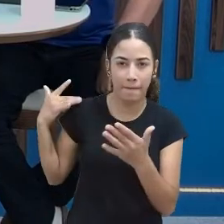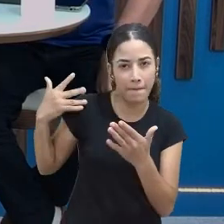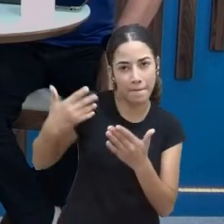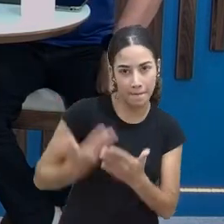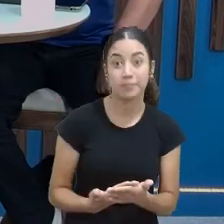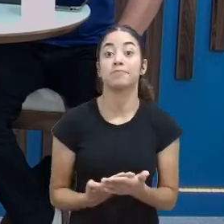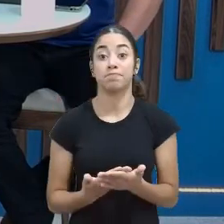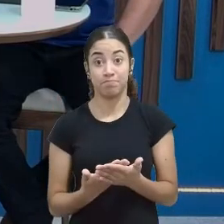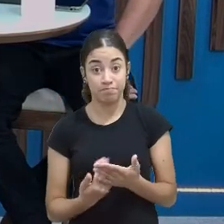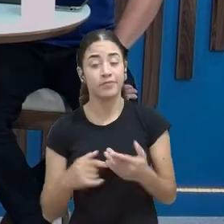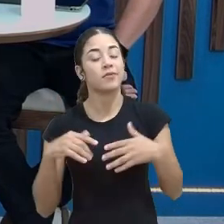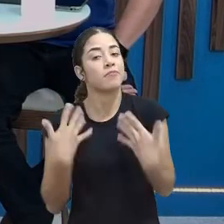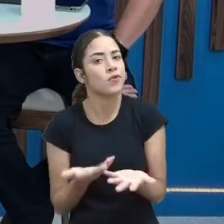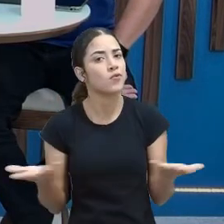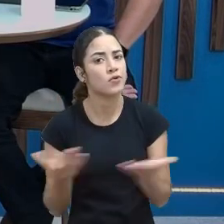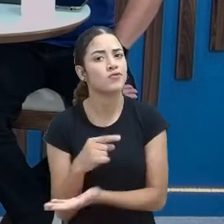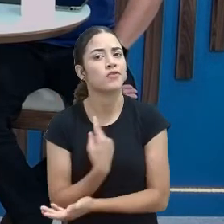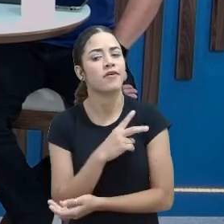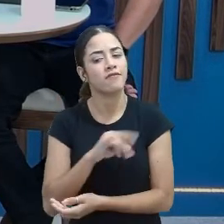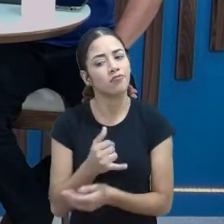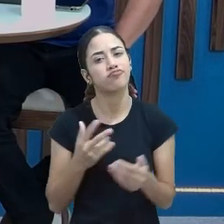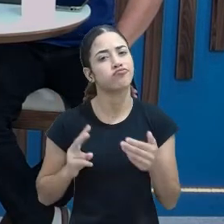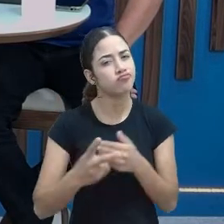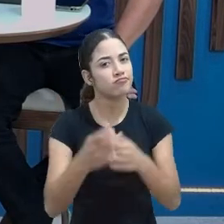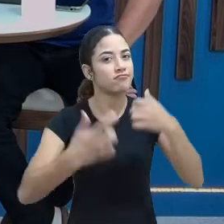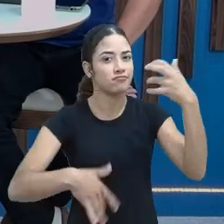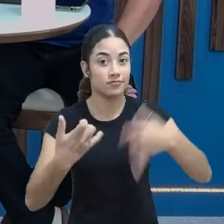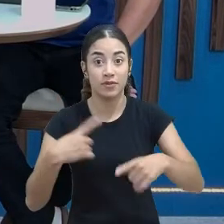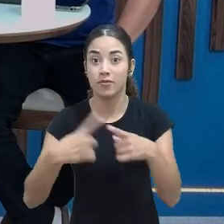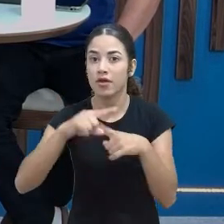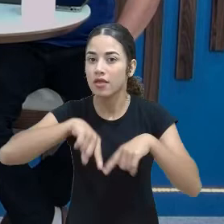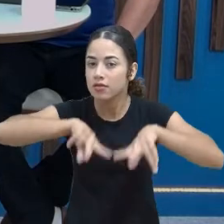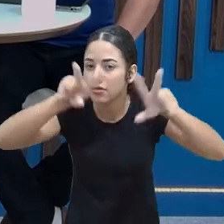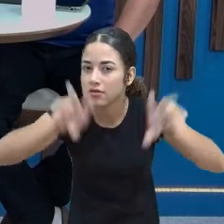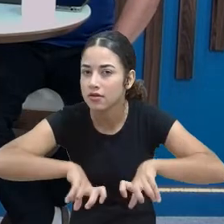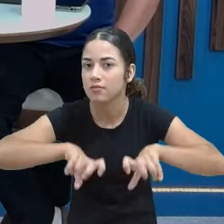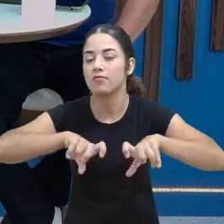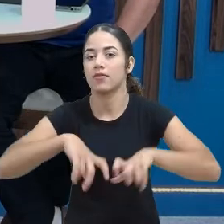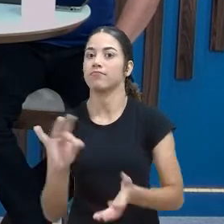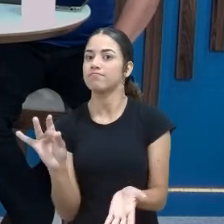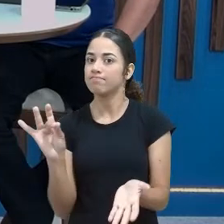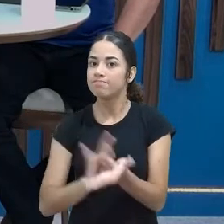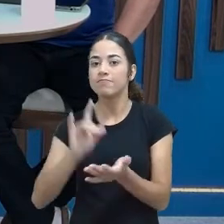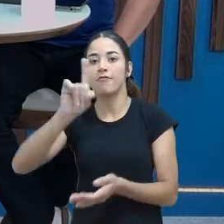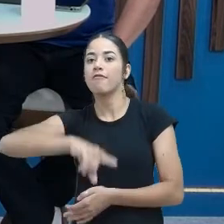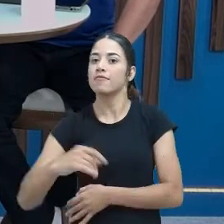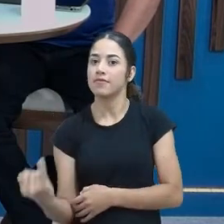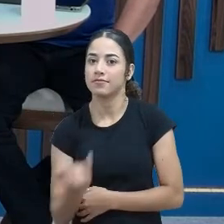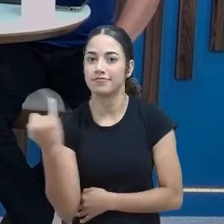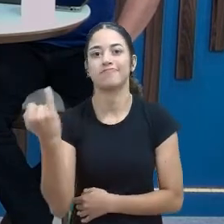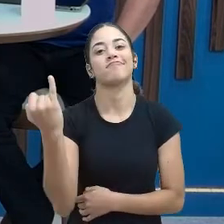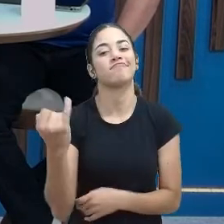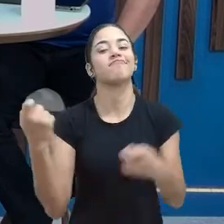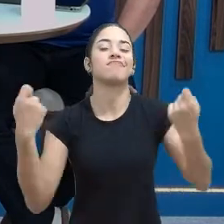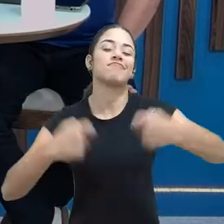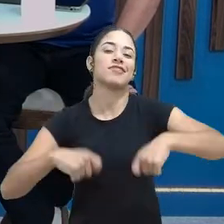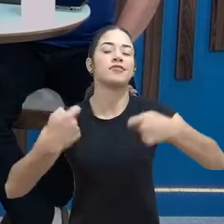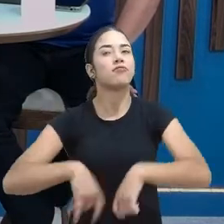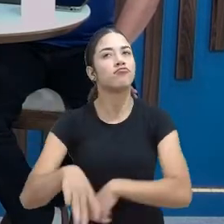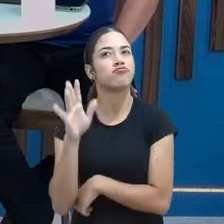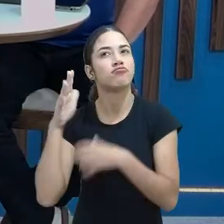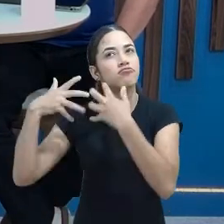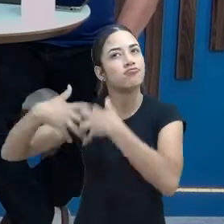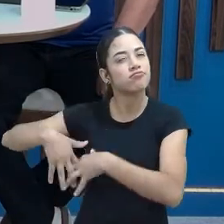anteriores e hoje a gente vai dar continuidade porque esse tema, de fato, é relevante e precisa se